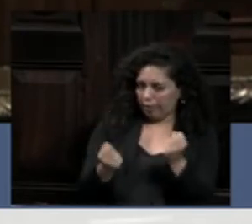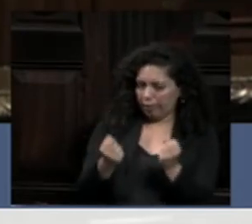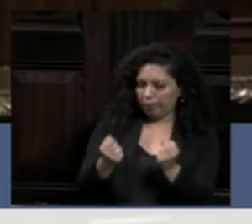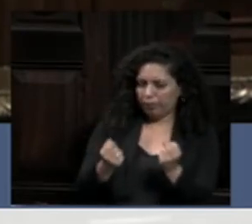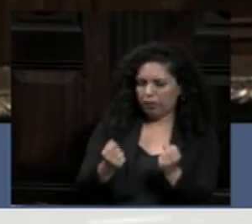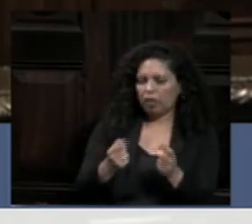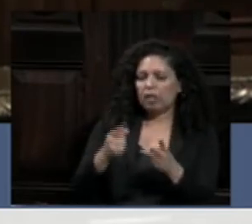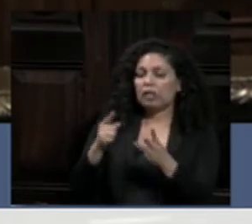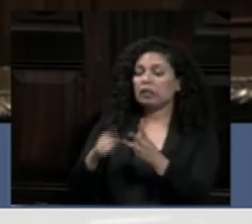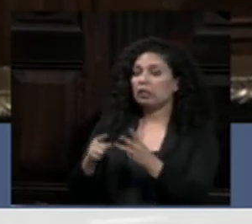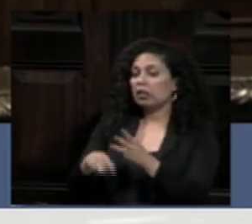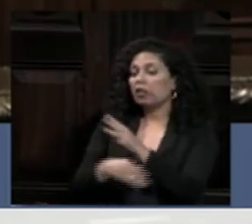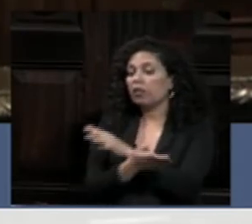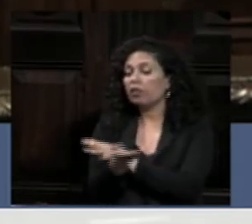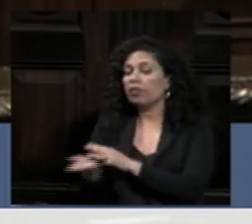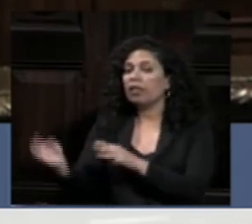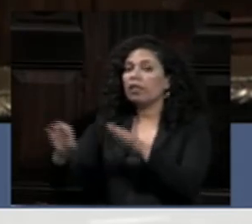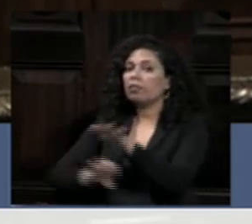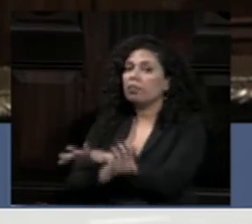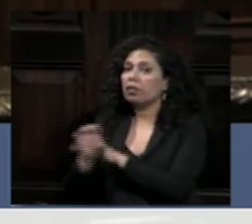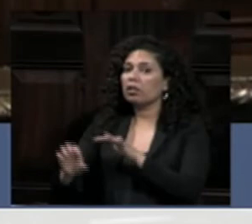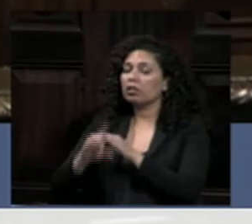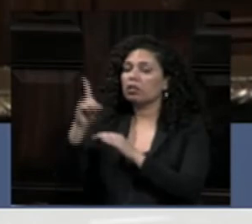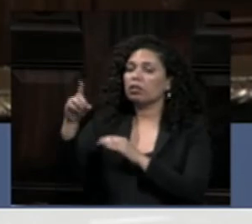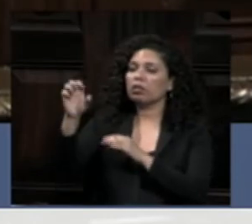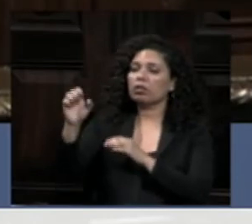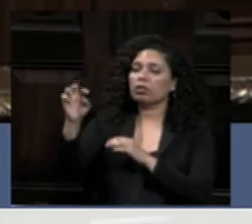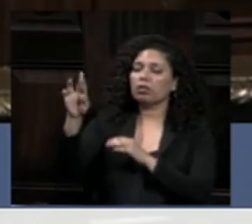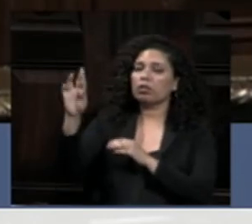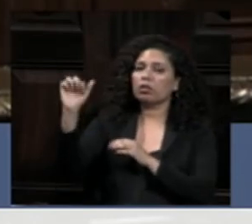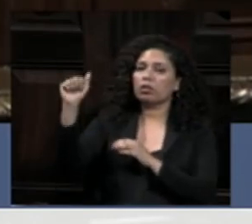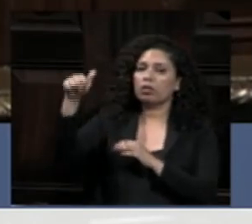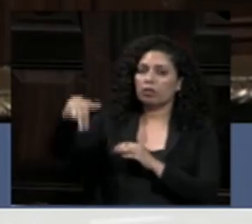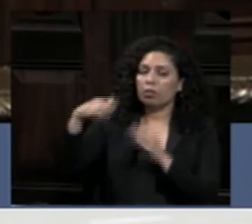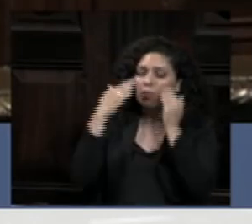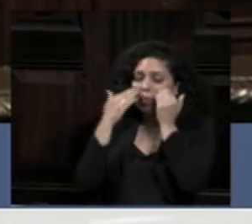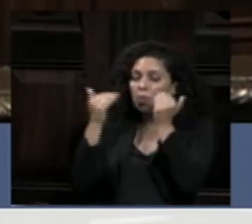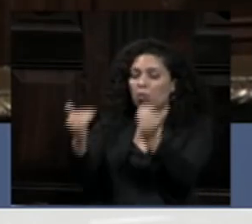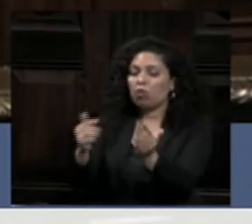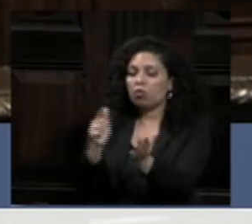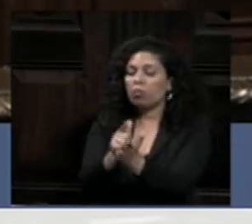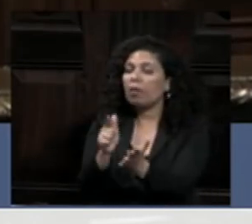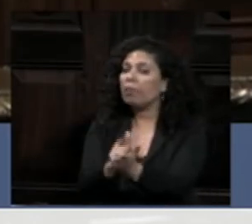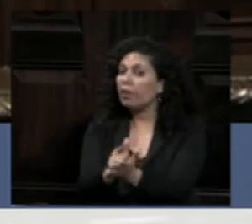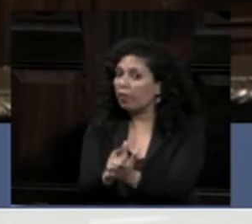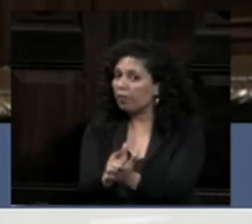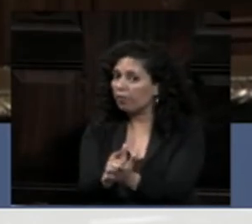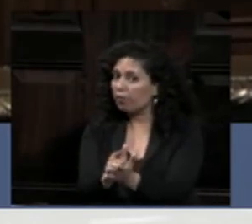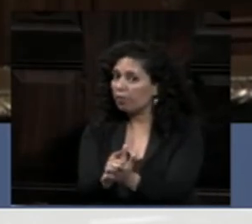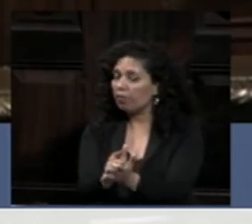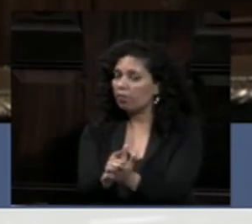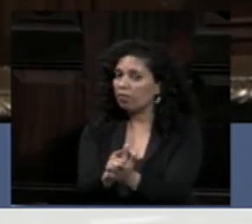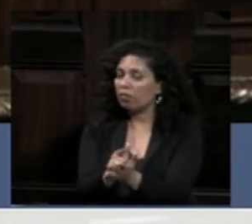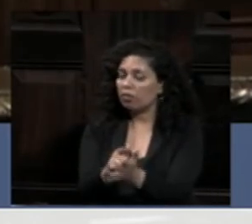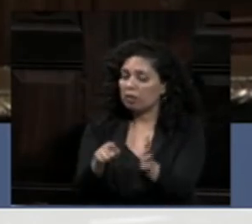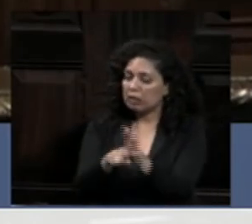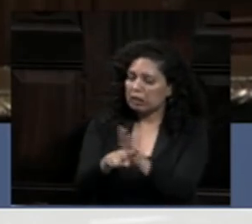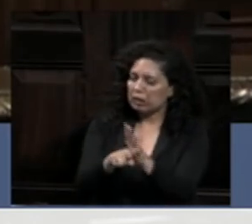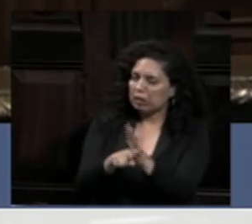verdinho, vai ao Detran, leva o certificado da empresa que vistoriou o